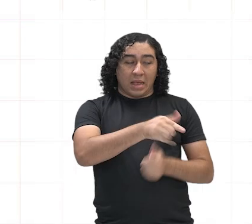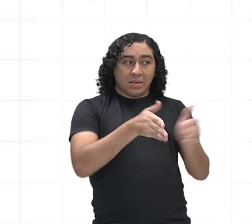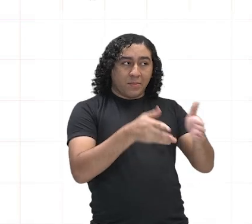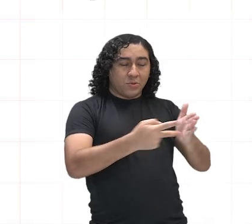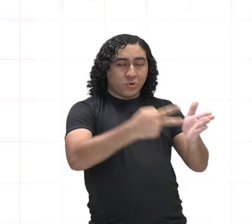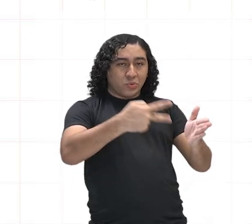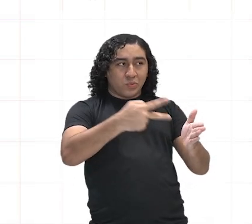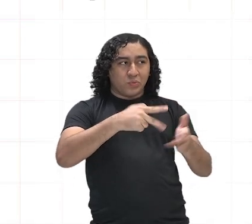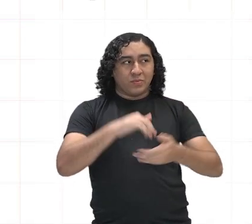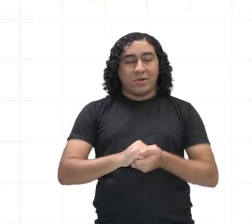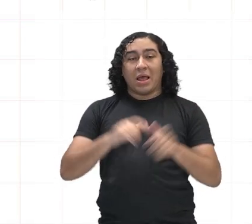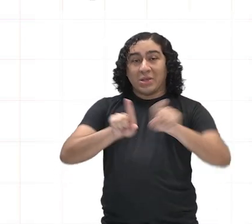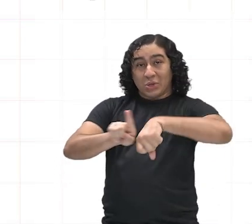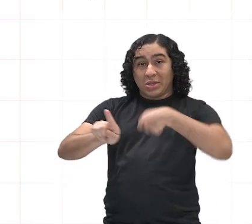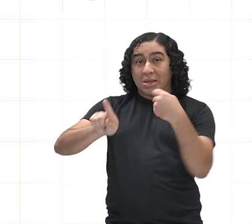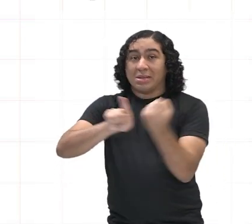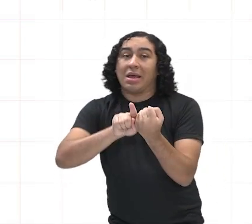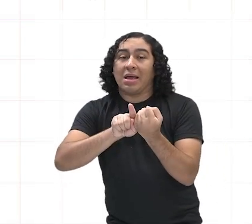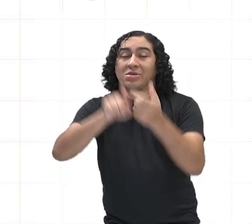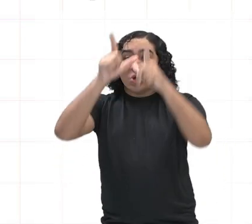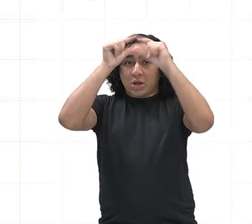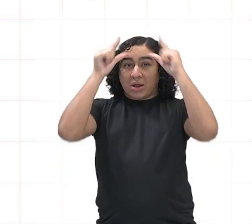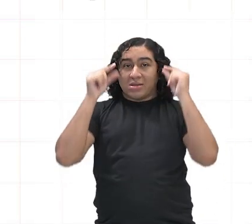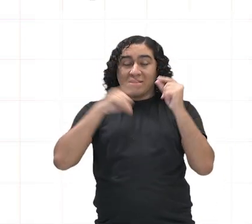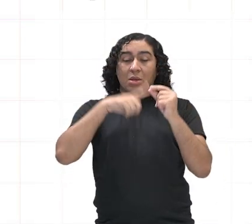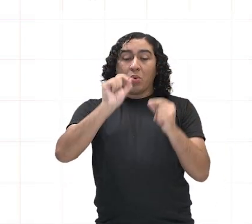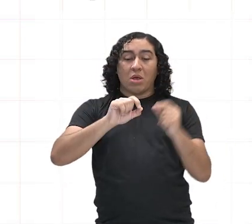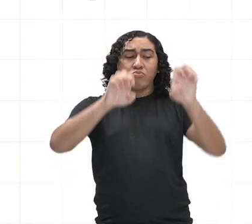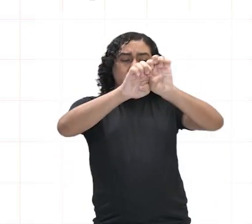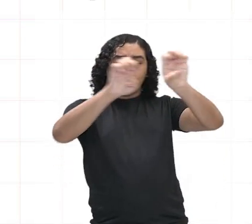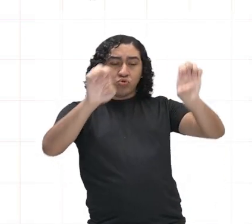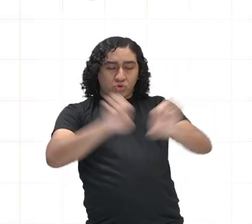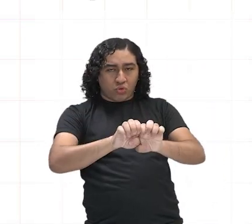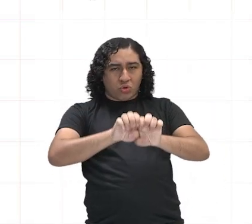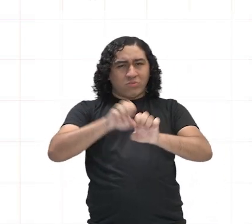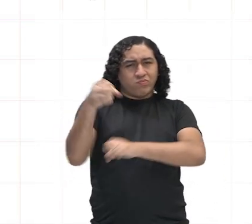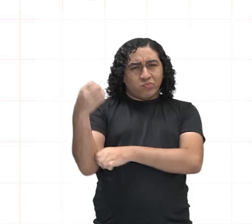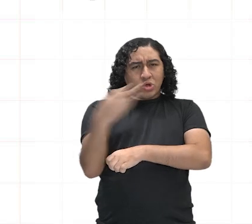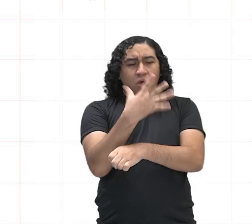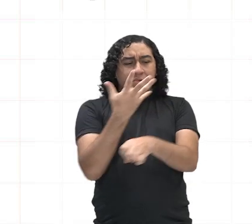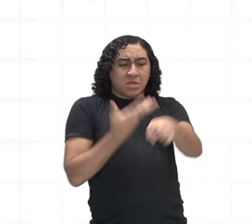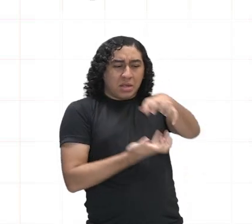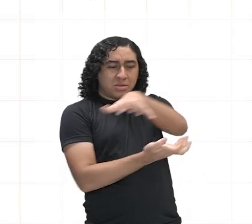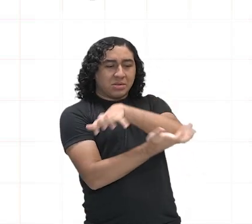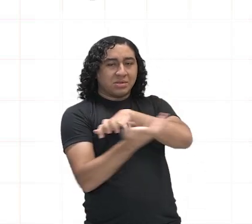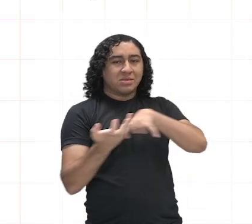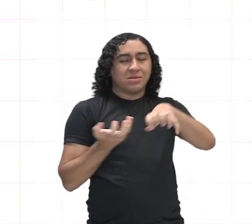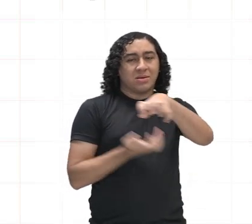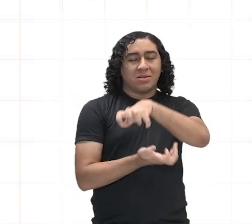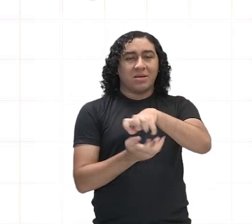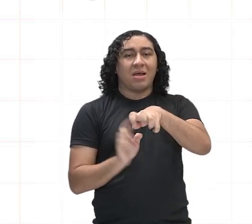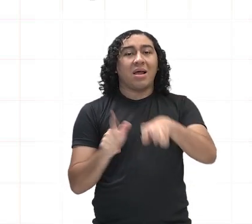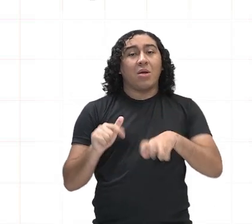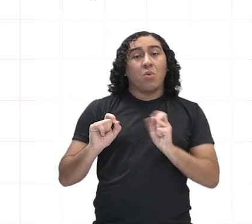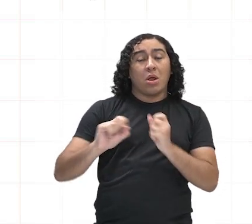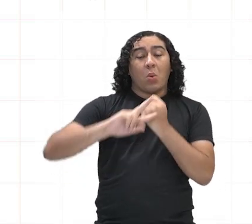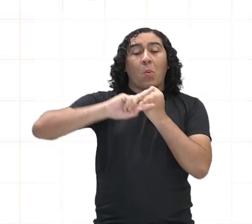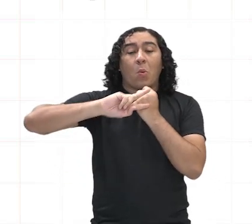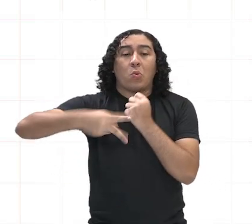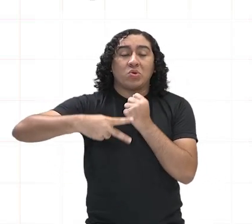a sociedade grega passa por uma fase de reestruturação. Esse período é resultado de